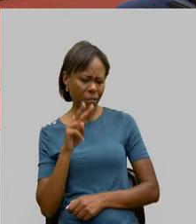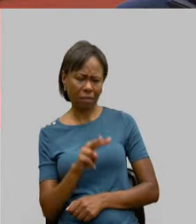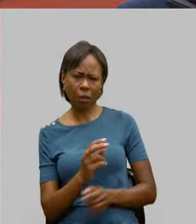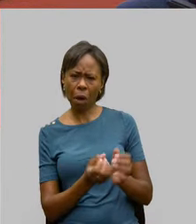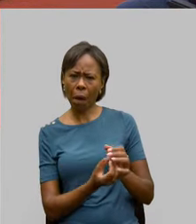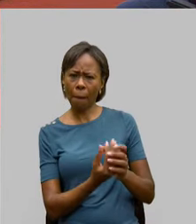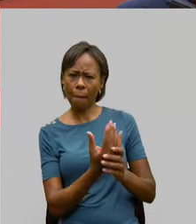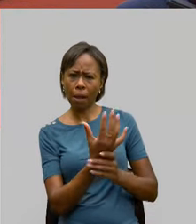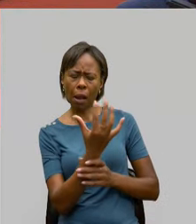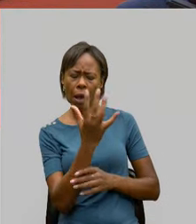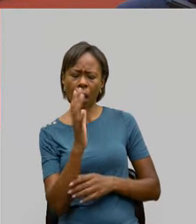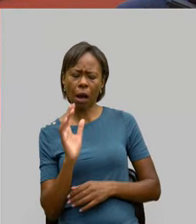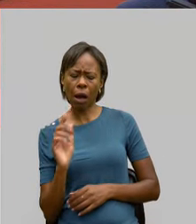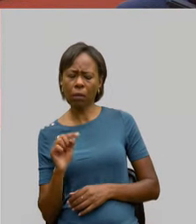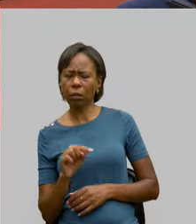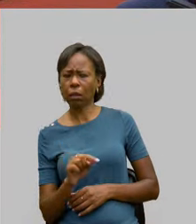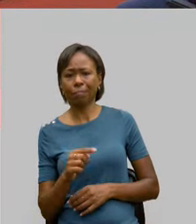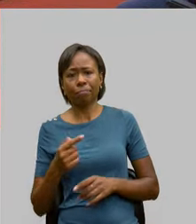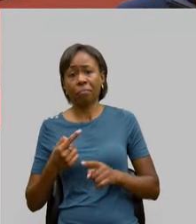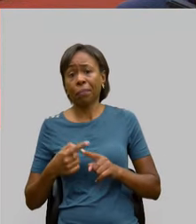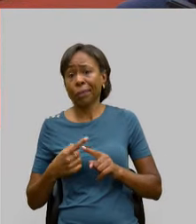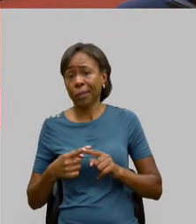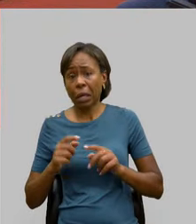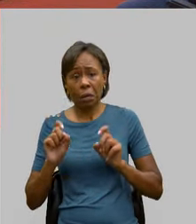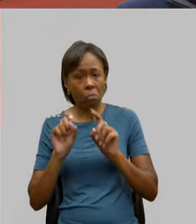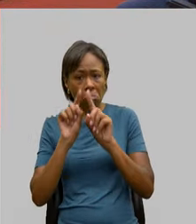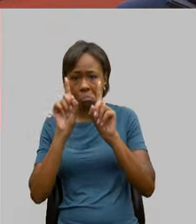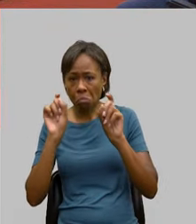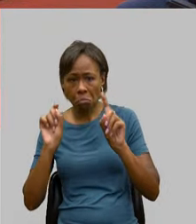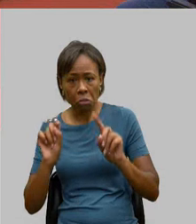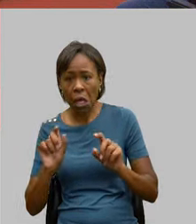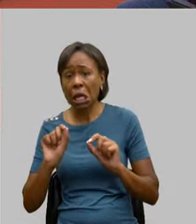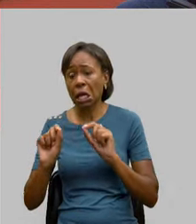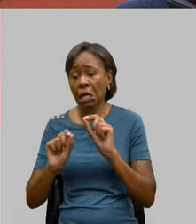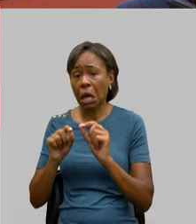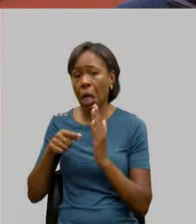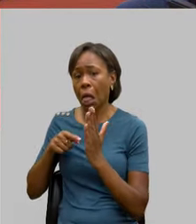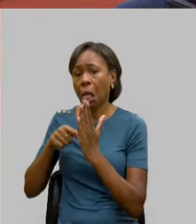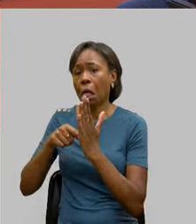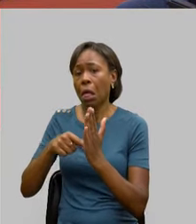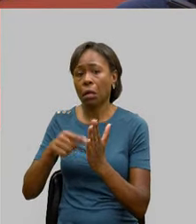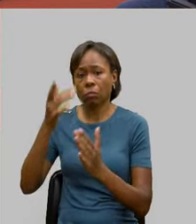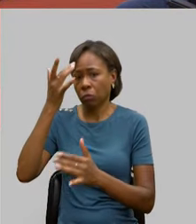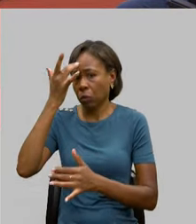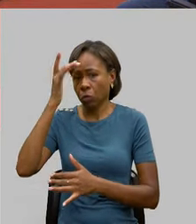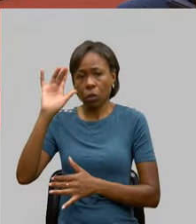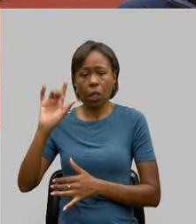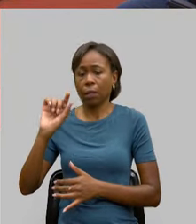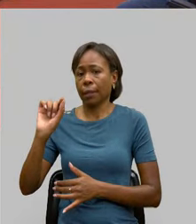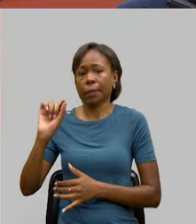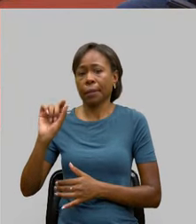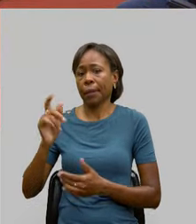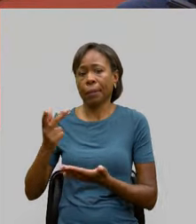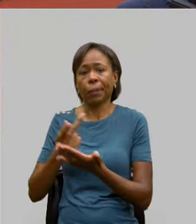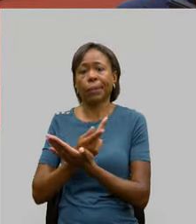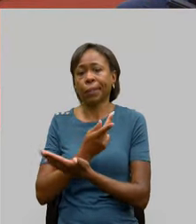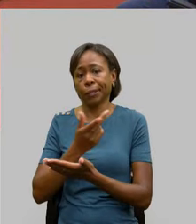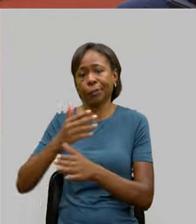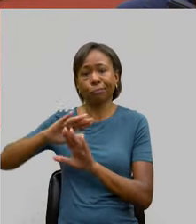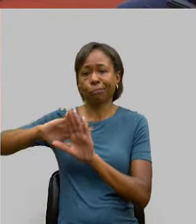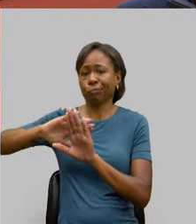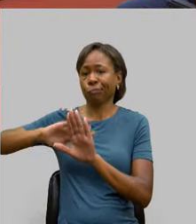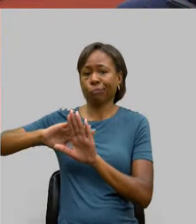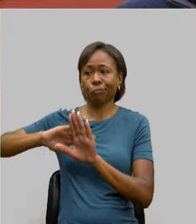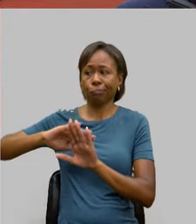de quê nem nem quem foi nem por nem Quem é que tá por trás disso Que Força é Essa se ela é oculta se eu não